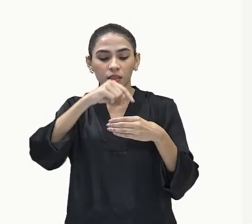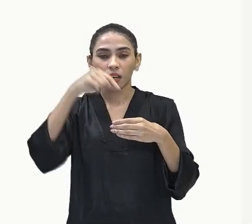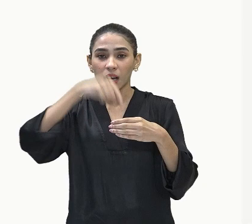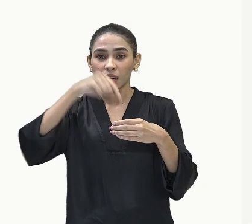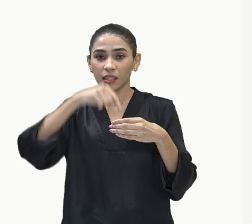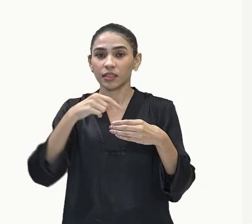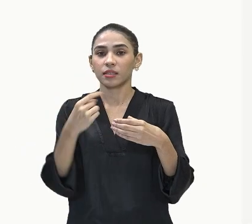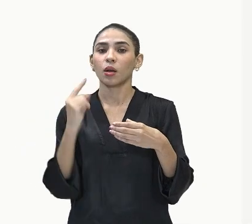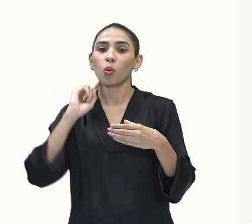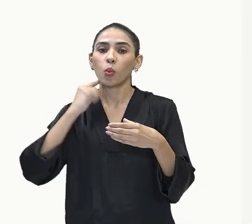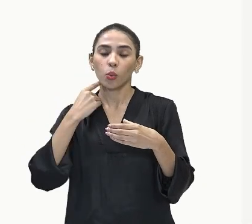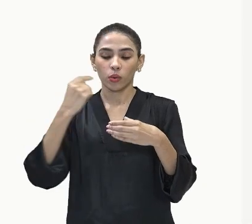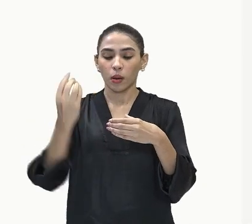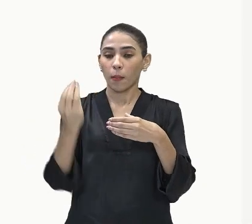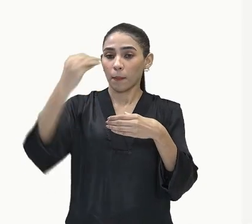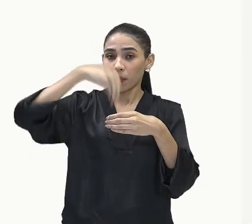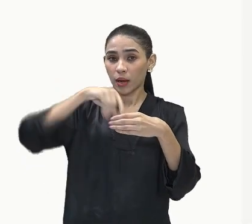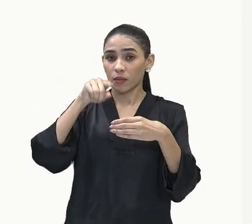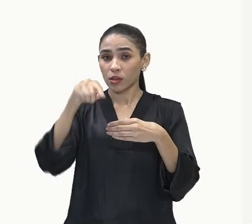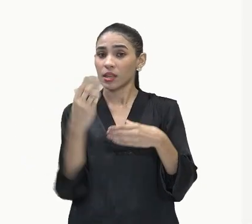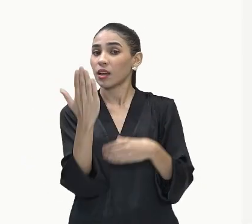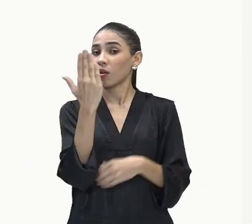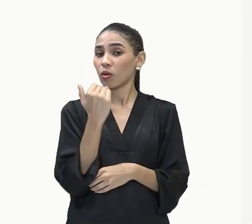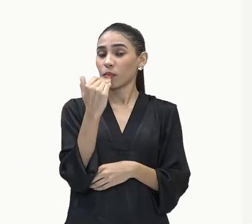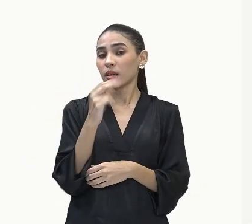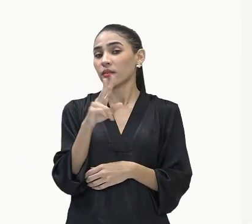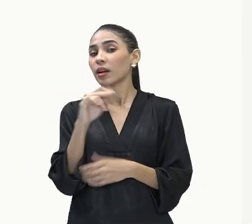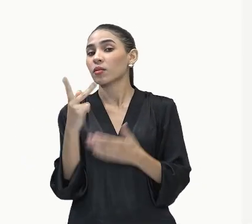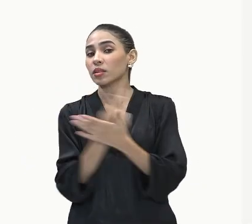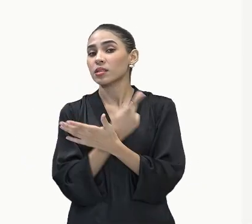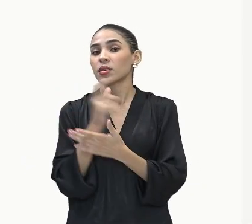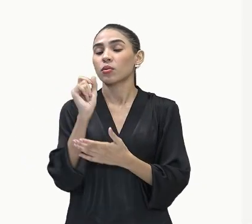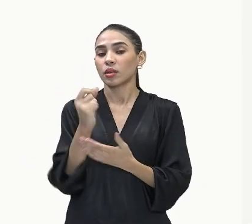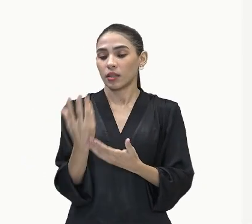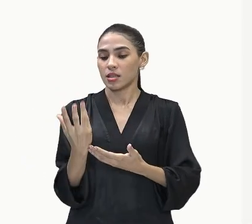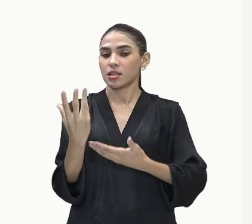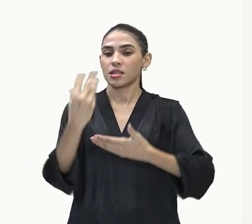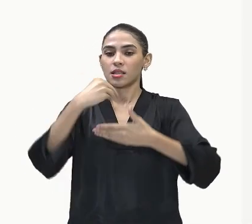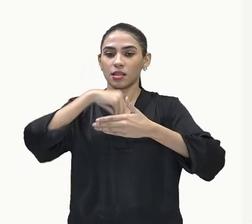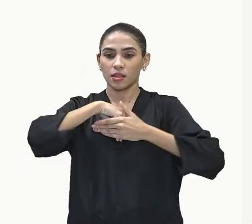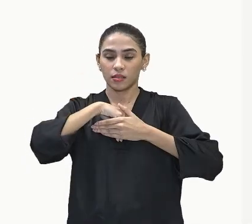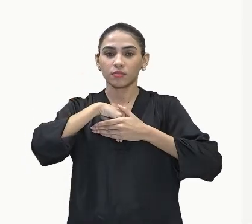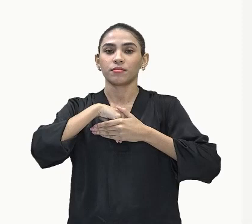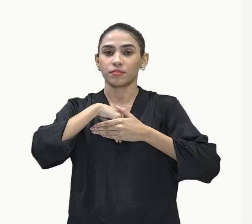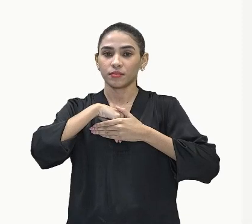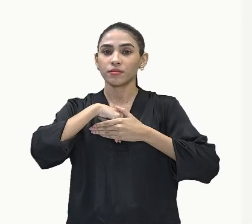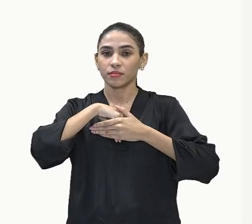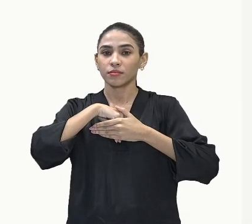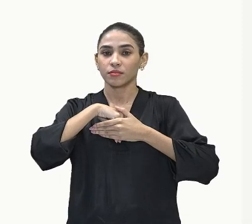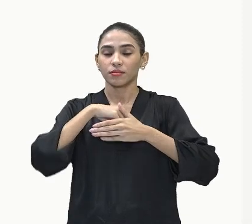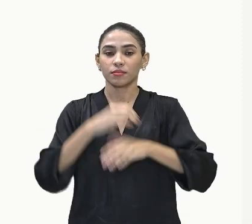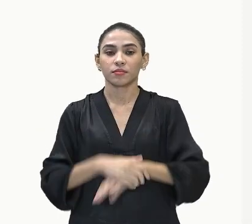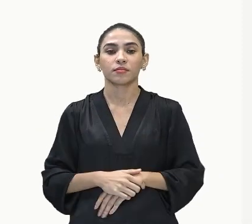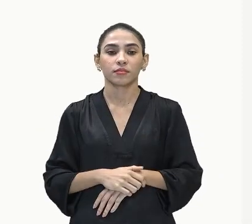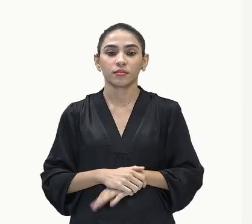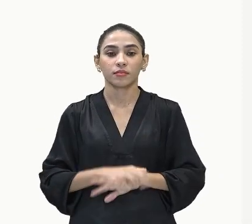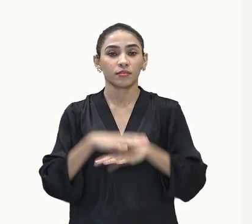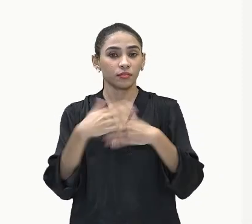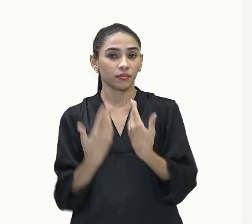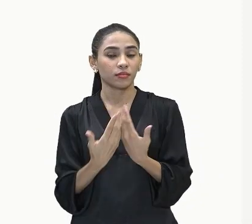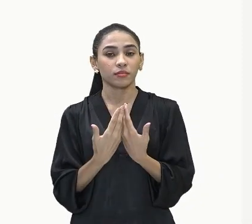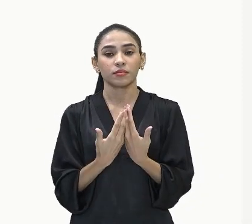contaminado e você ingerir você vai acabar colocando essa bactéria para dentro do seu corpo né então o agente